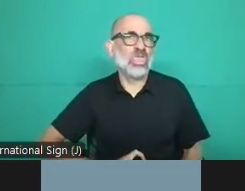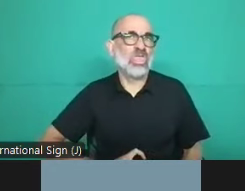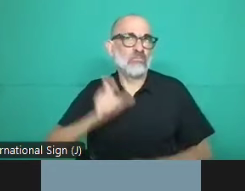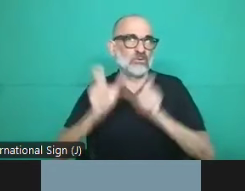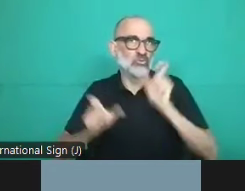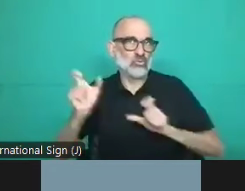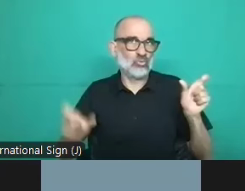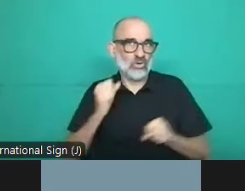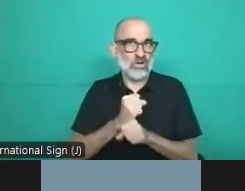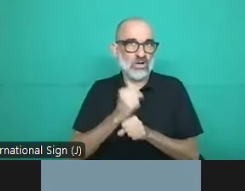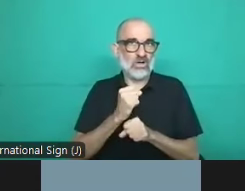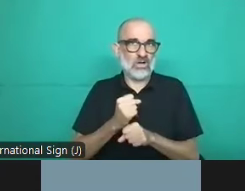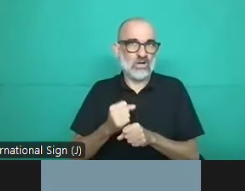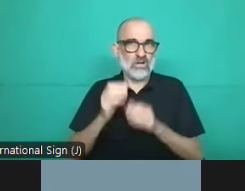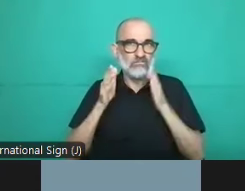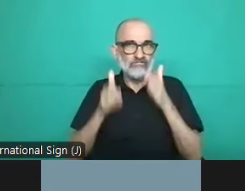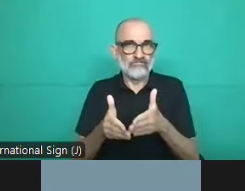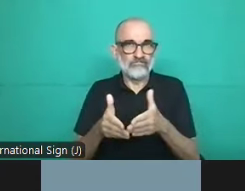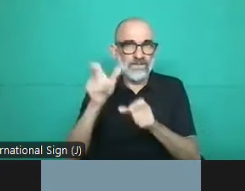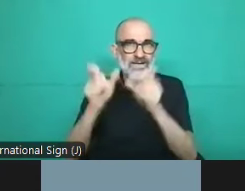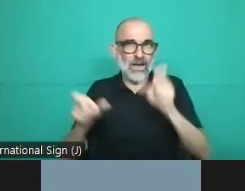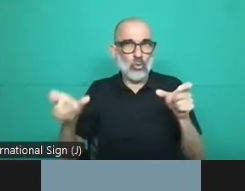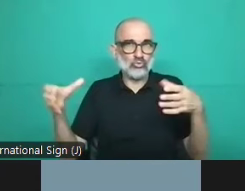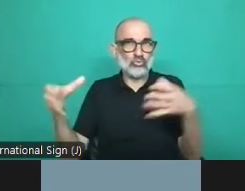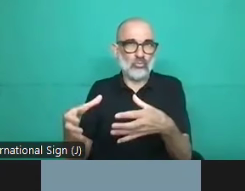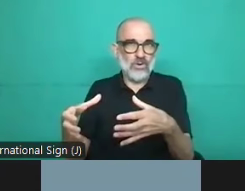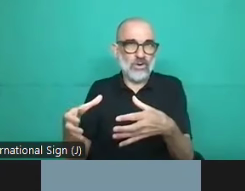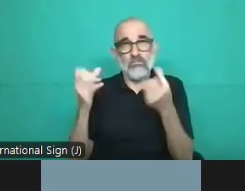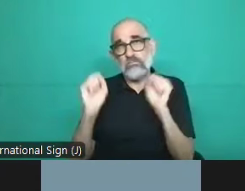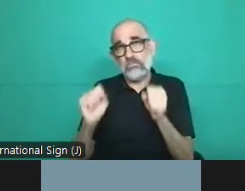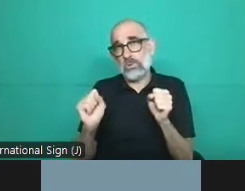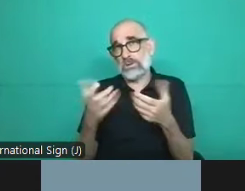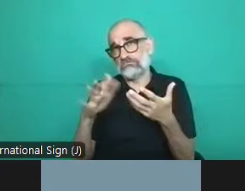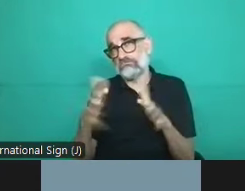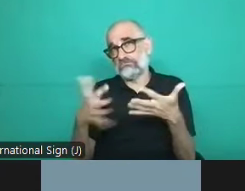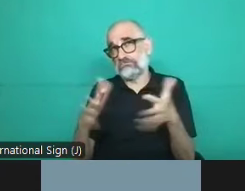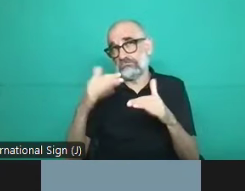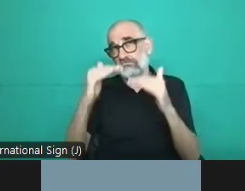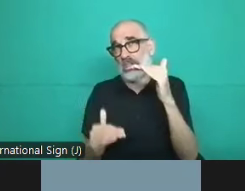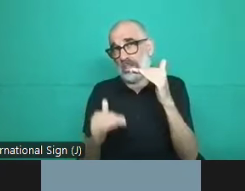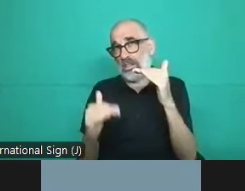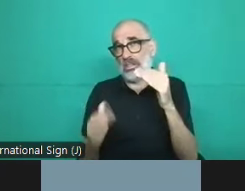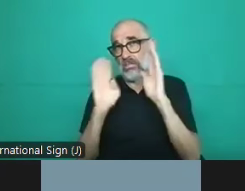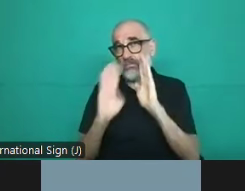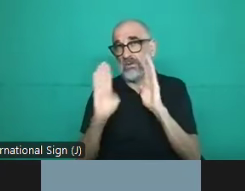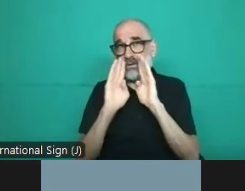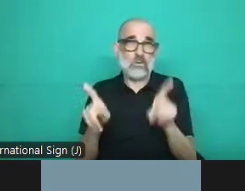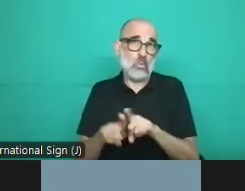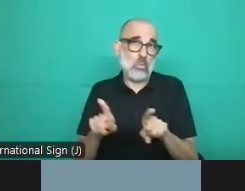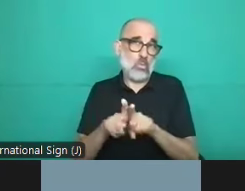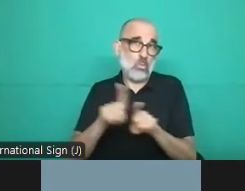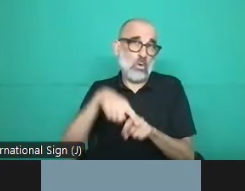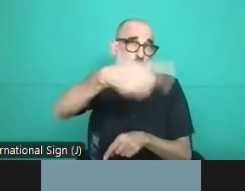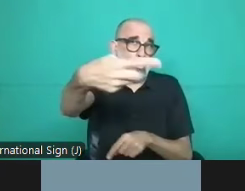y la poderia ser calidad menos do de la esperado e atención. a qualidade Igual de que otros como atenção. es la Agora, movilidad, la migración de nuestros a recursos humanos a